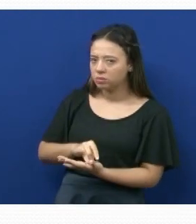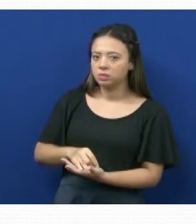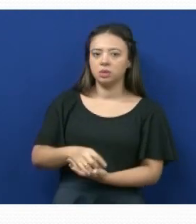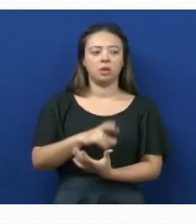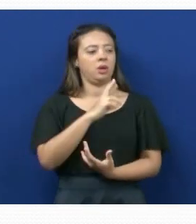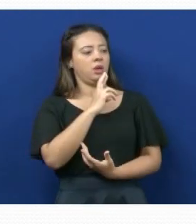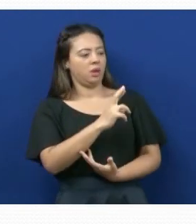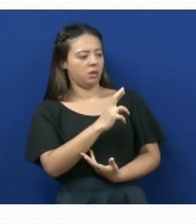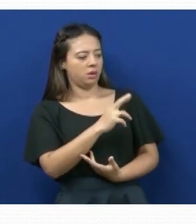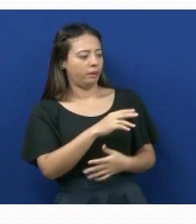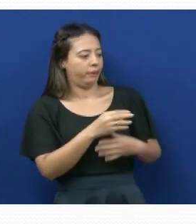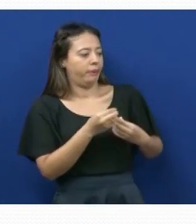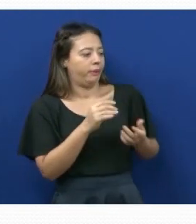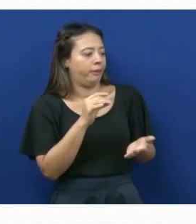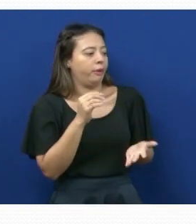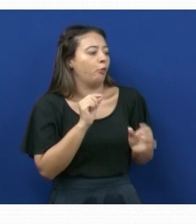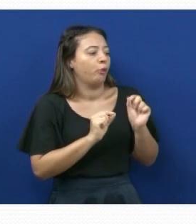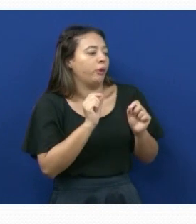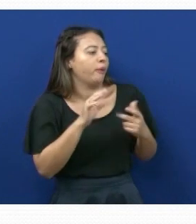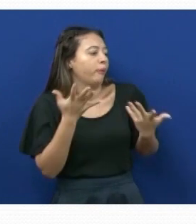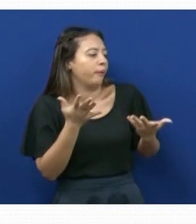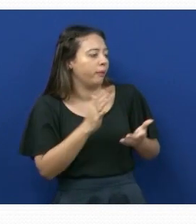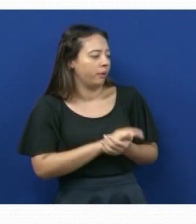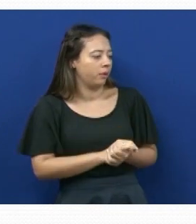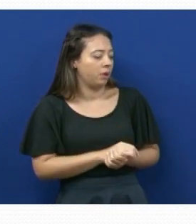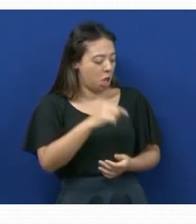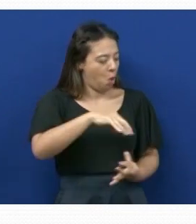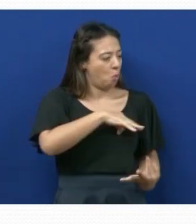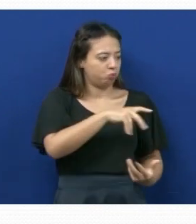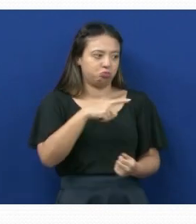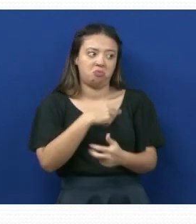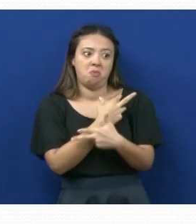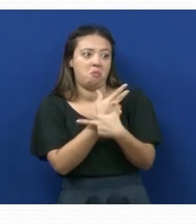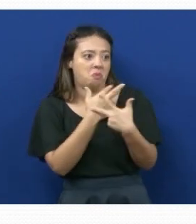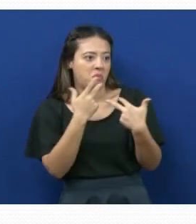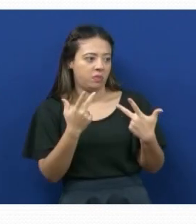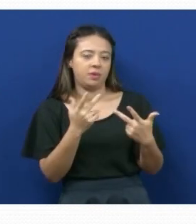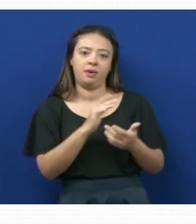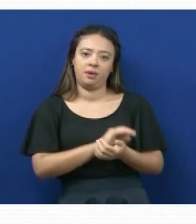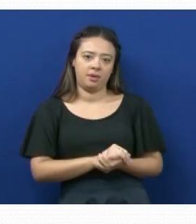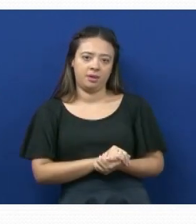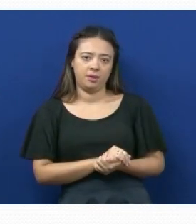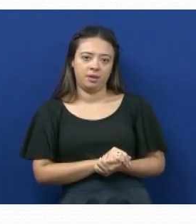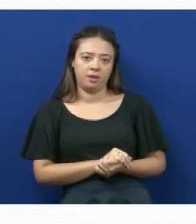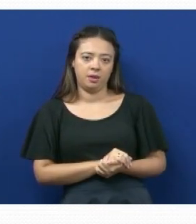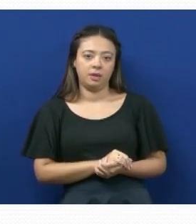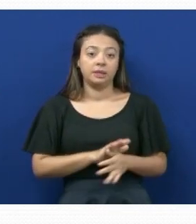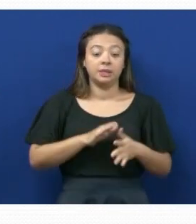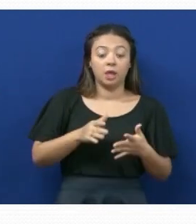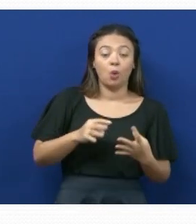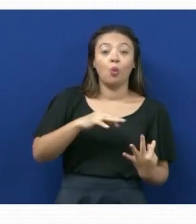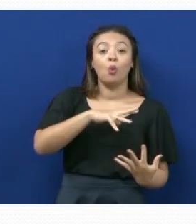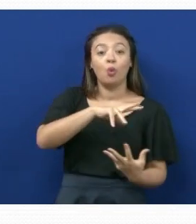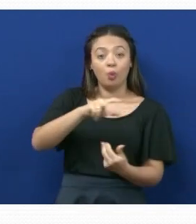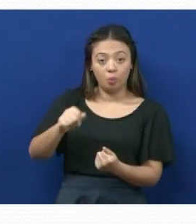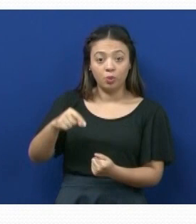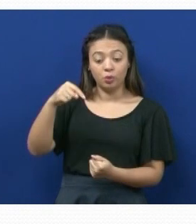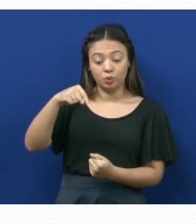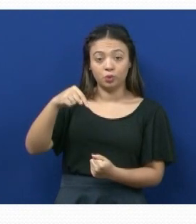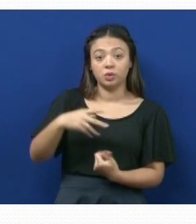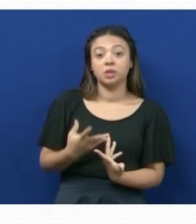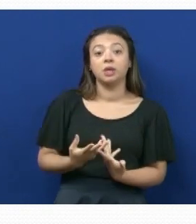o que haverá de ser? Esse mundo é surtido, pois no mundo surtido do seu Ico também tinha